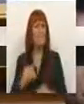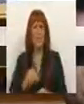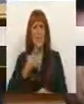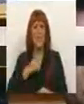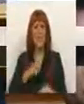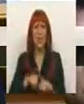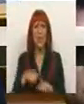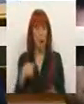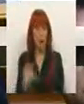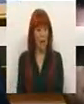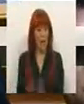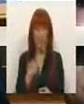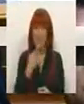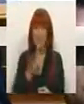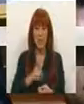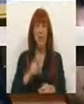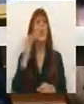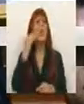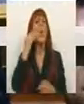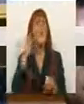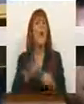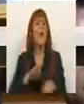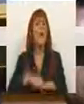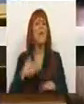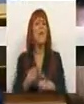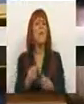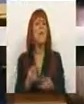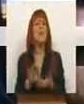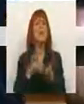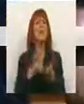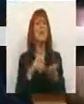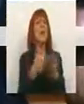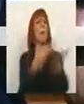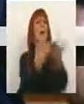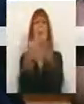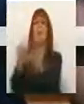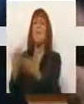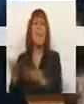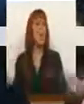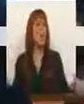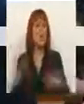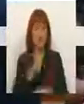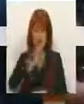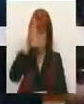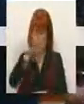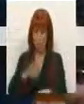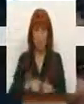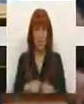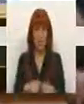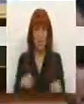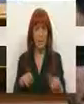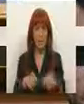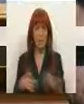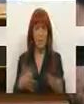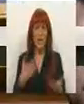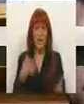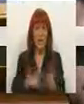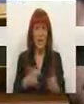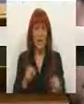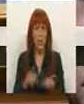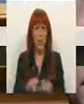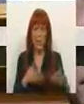diga, ou não disse até o momento, sobre que meios e que reforço de meios financeiros irá ocorrer. Sr. Ministro, a verdade é esta, não